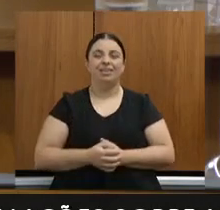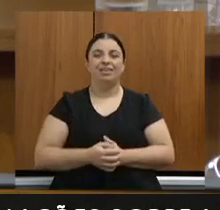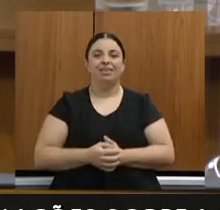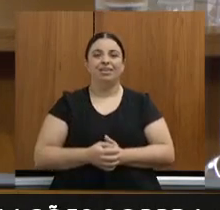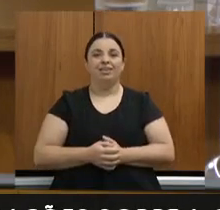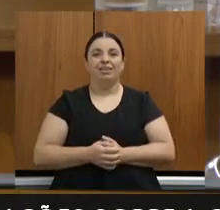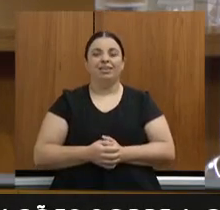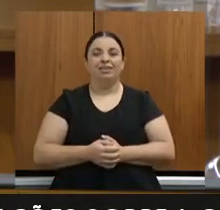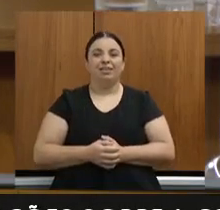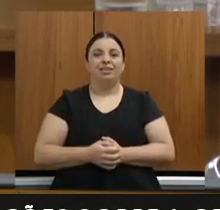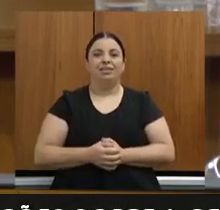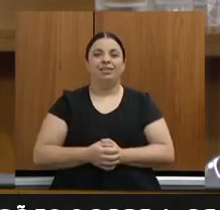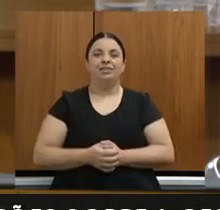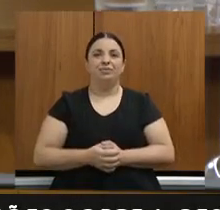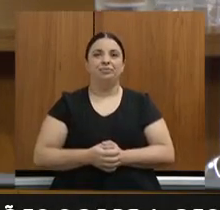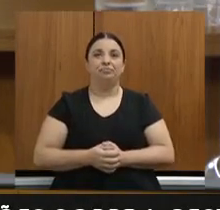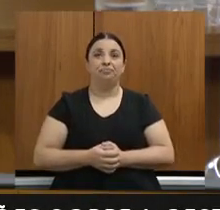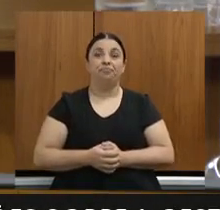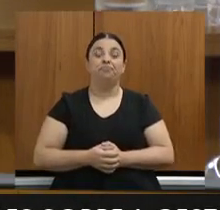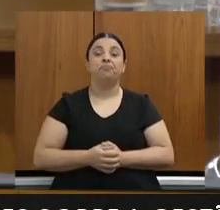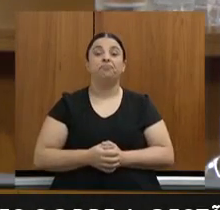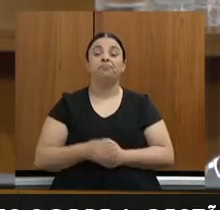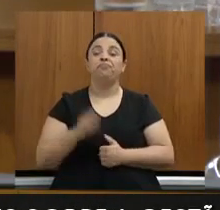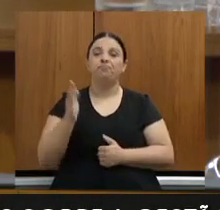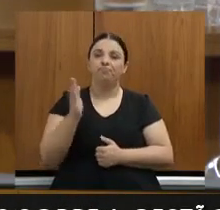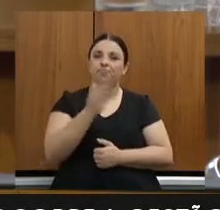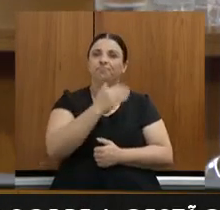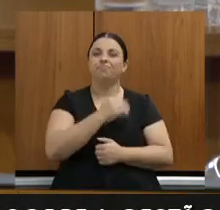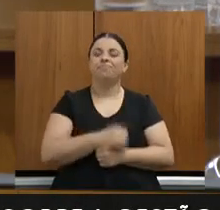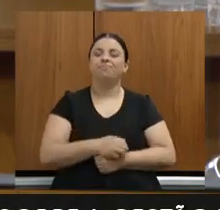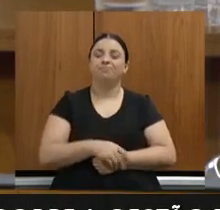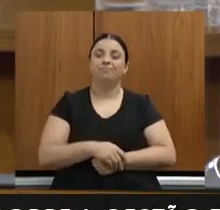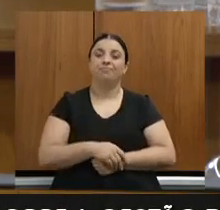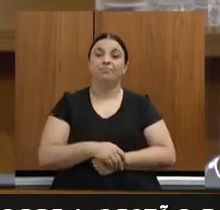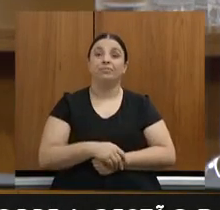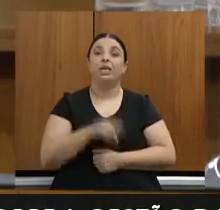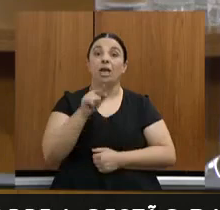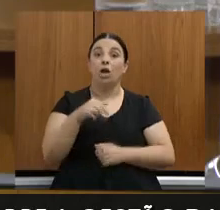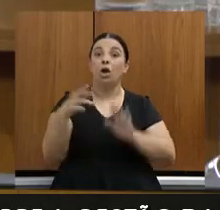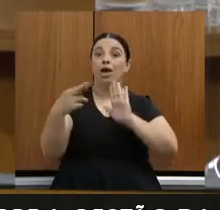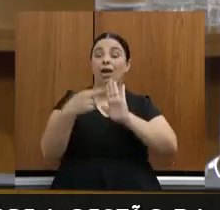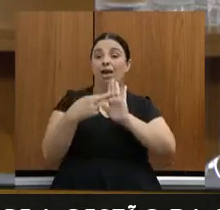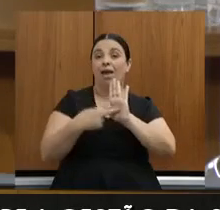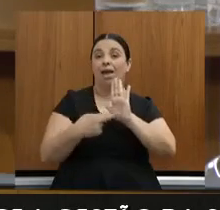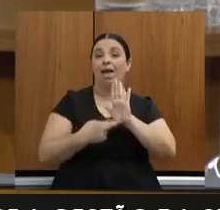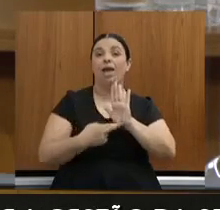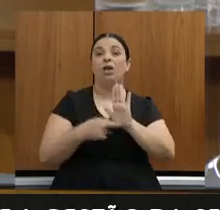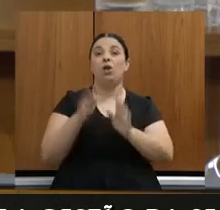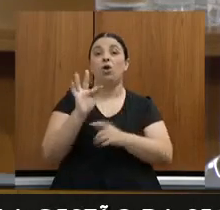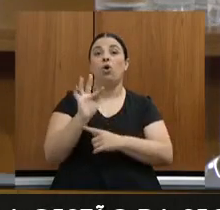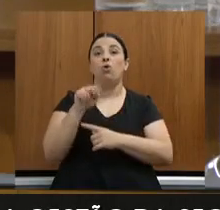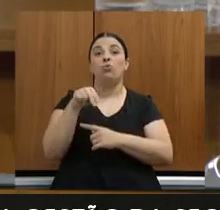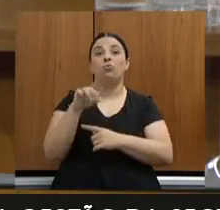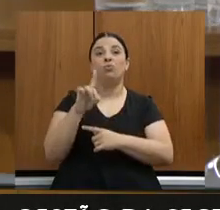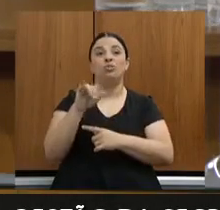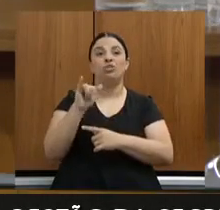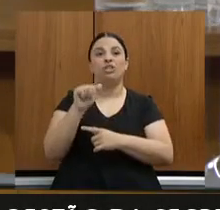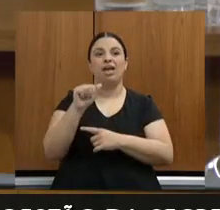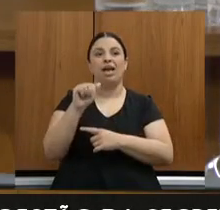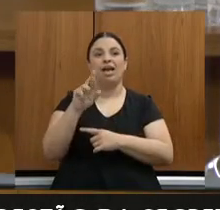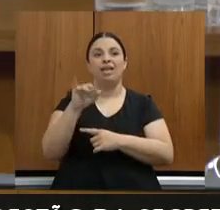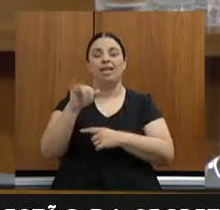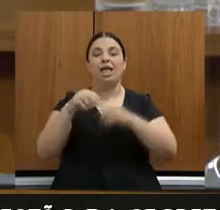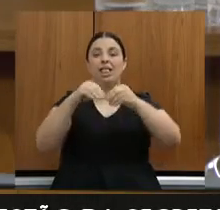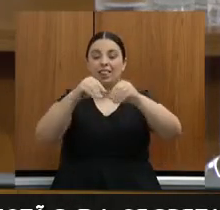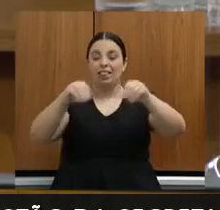E aí bom então agora é a regularização fundiária gente que atualizar esse ano espero